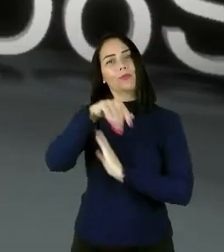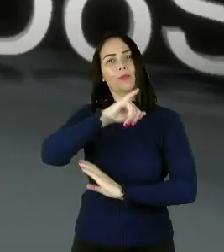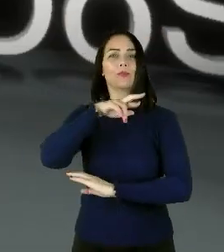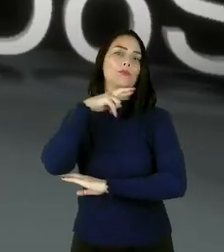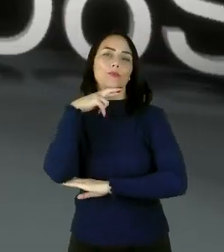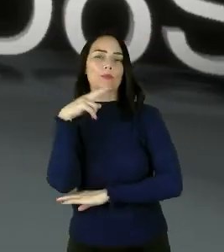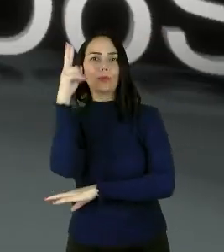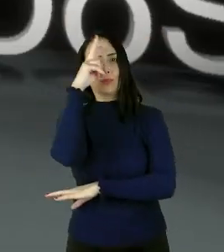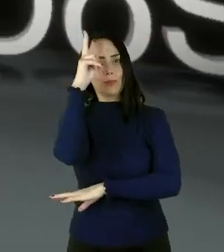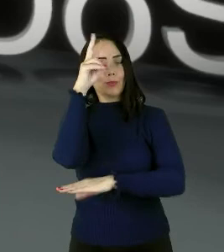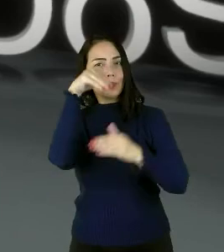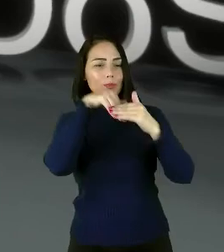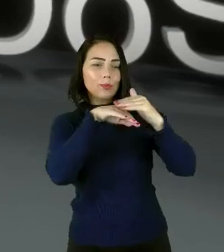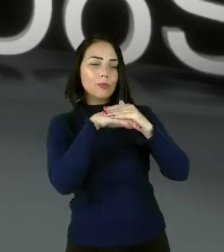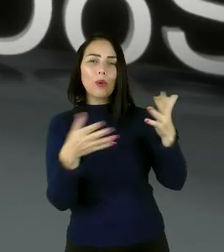hoje